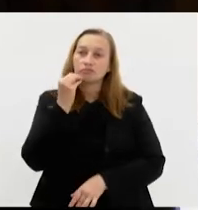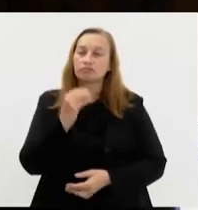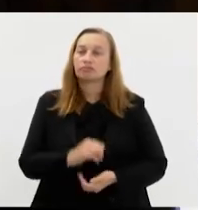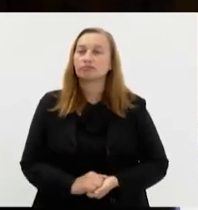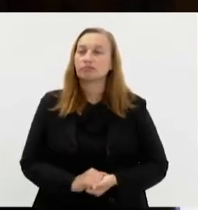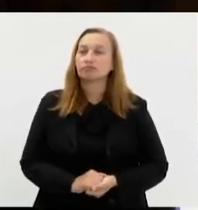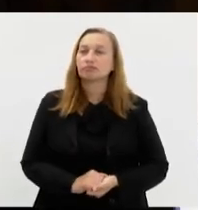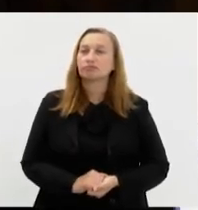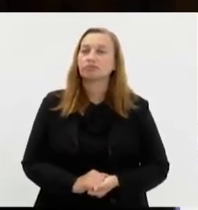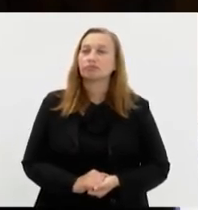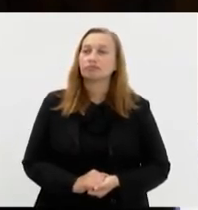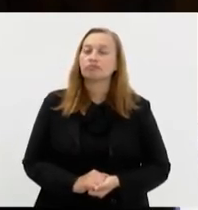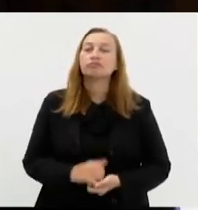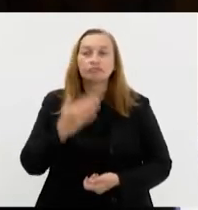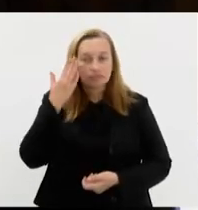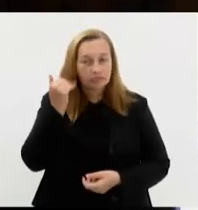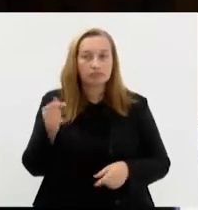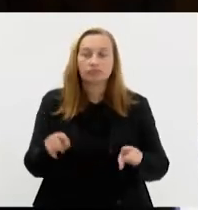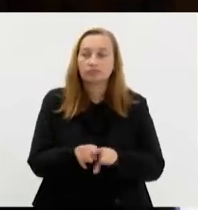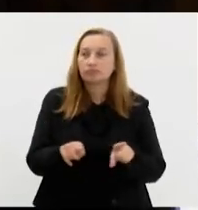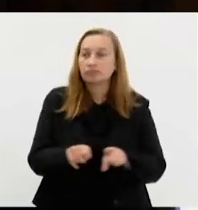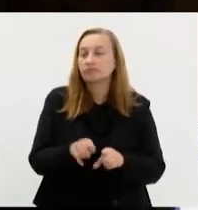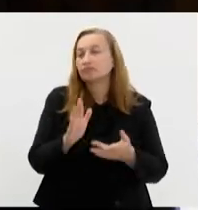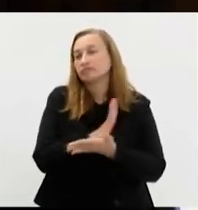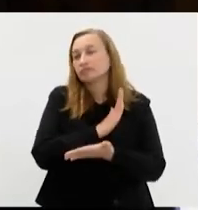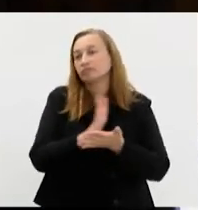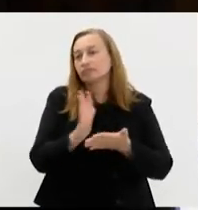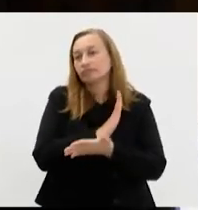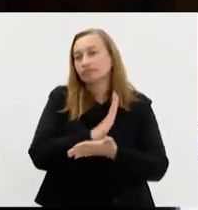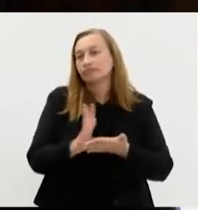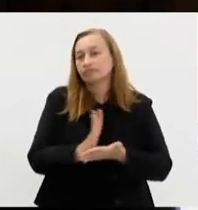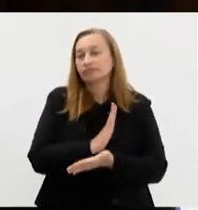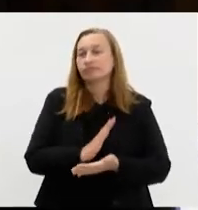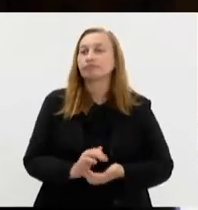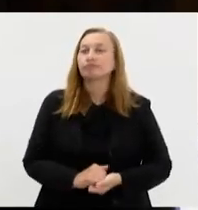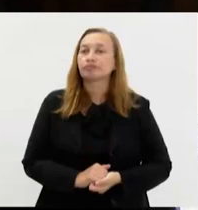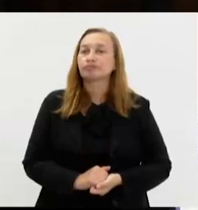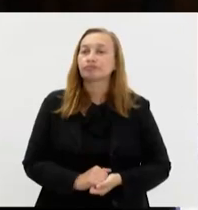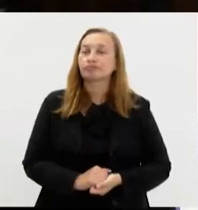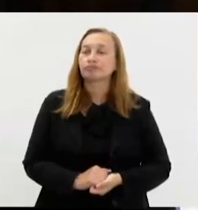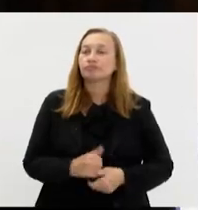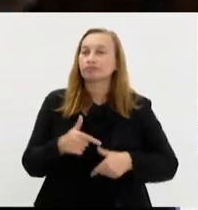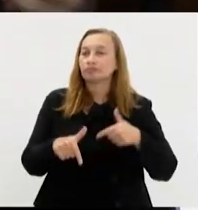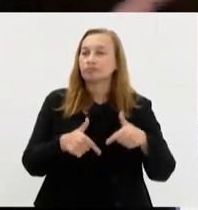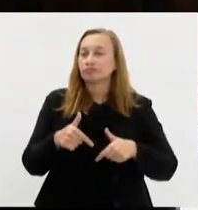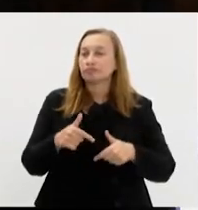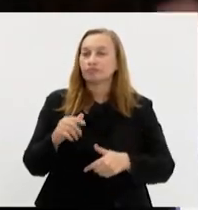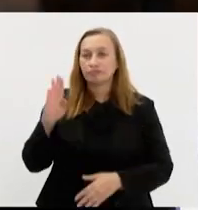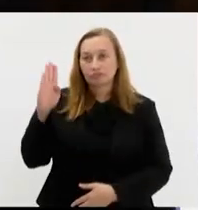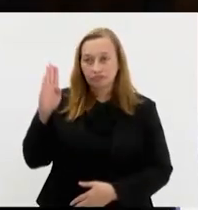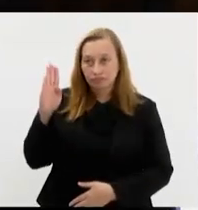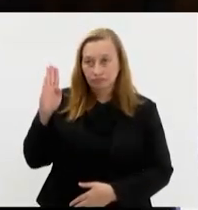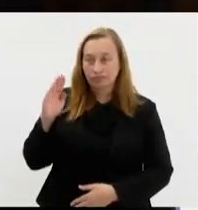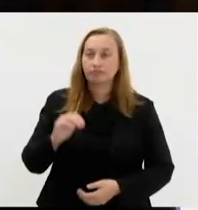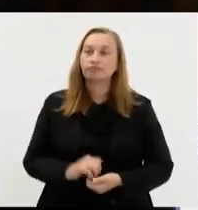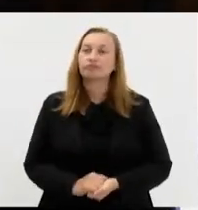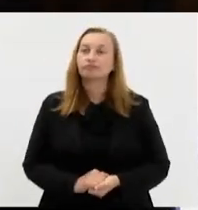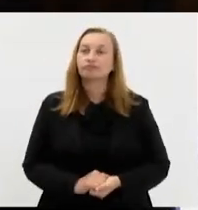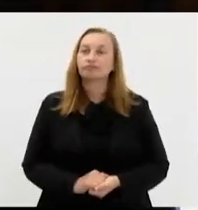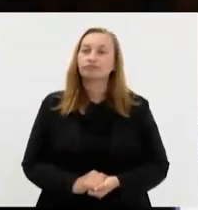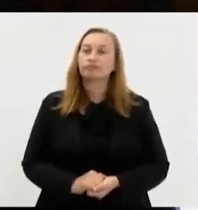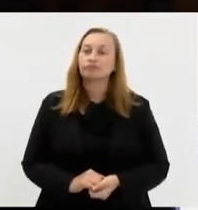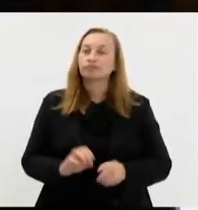oportunidade a gente sabe também que alguns cargos e e ocupados por candidatos e agentes públicos demanda uma